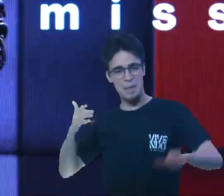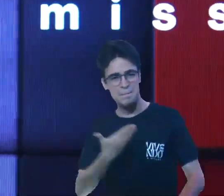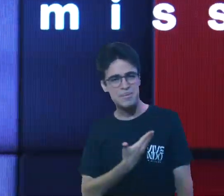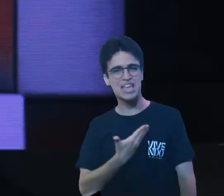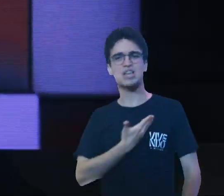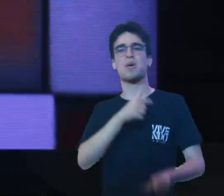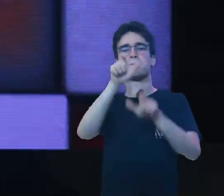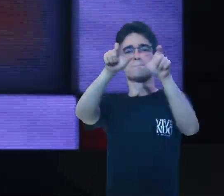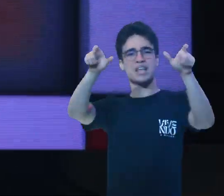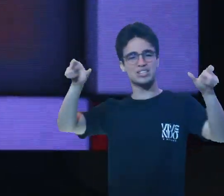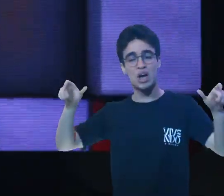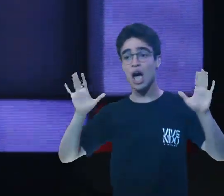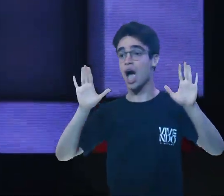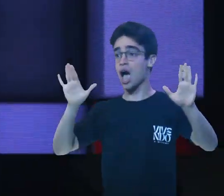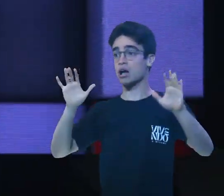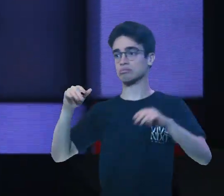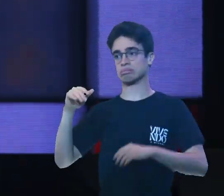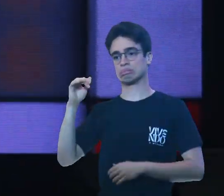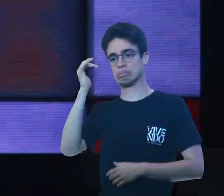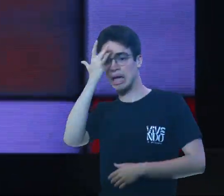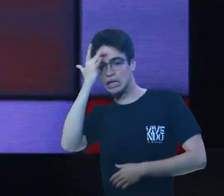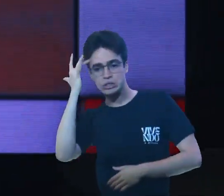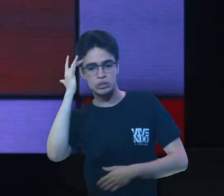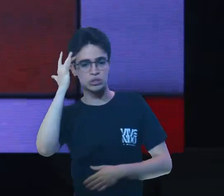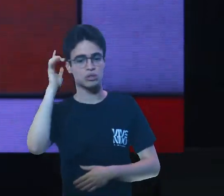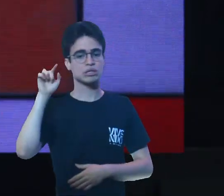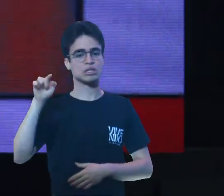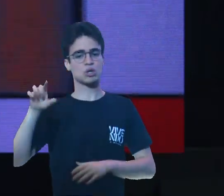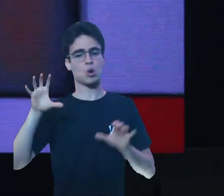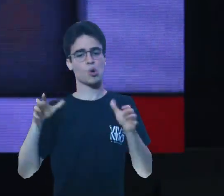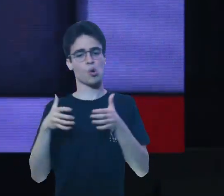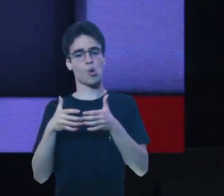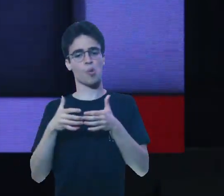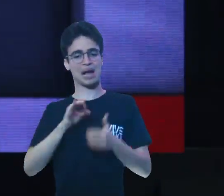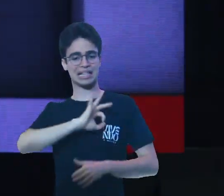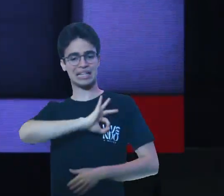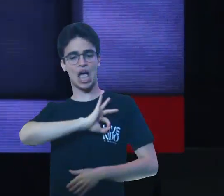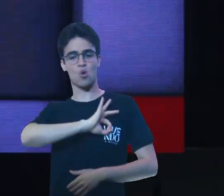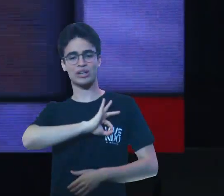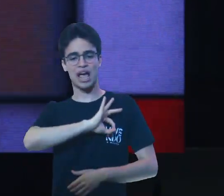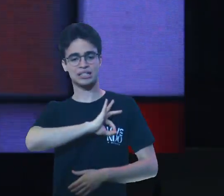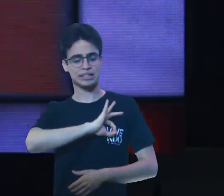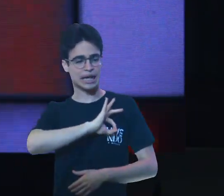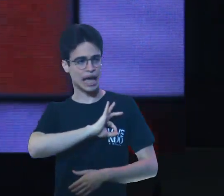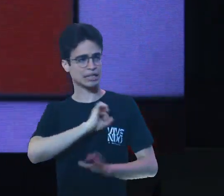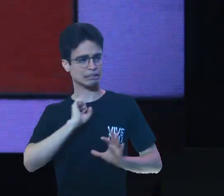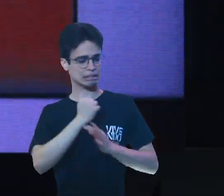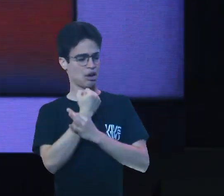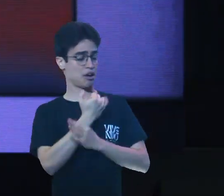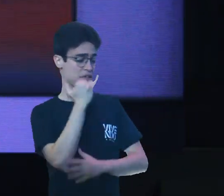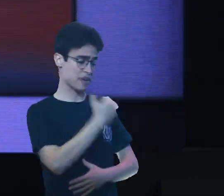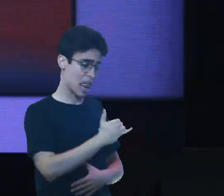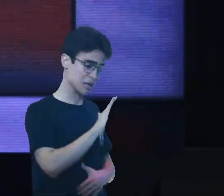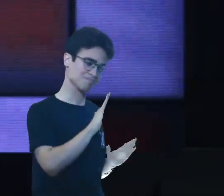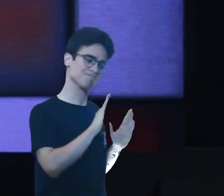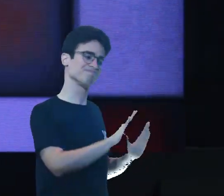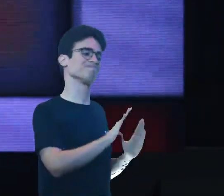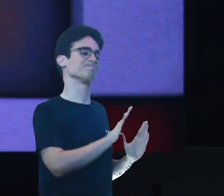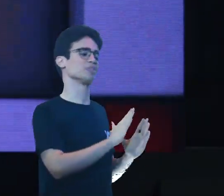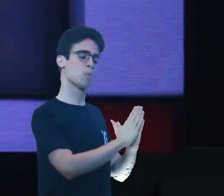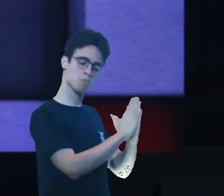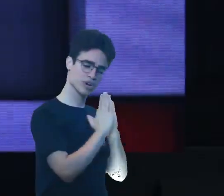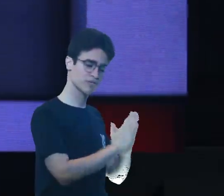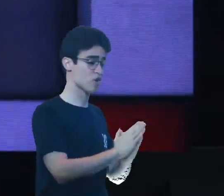trabalhavam com ele, ele é alertado pela segurança, os seguranças daquela região, dizendo: nós queremos que